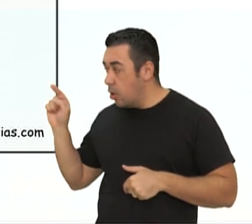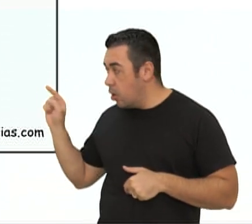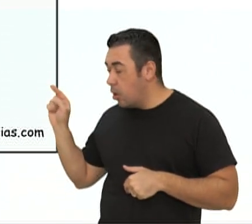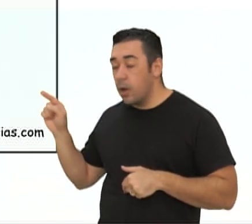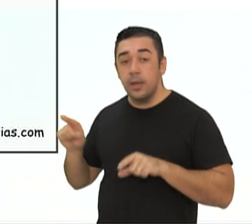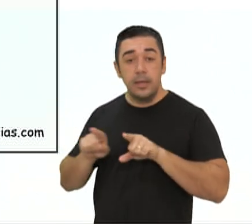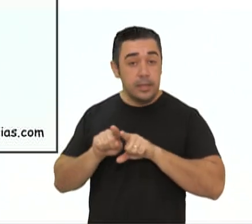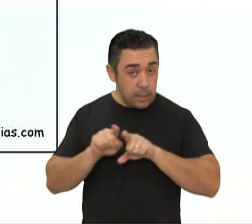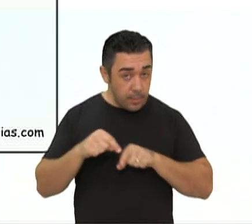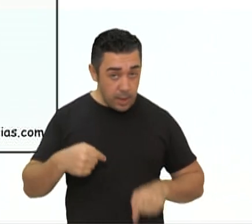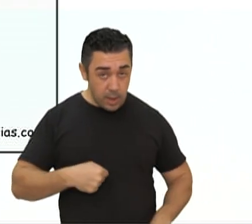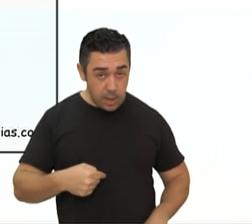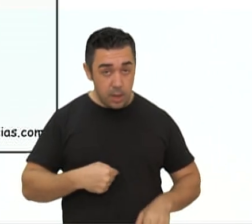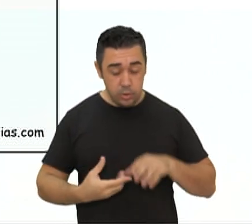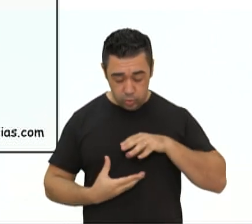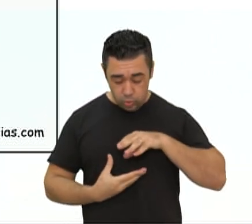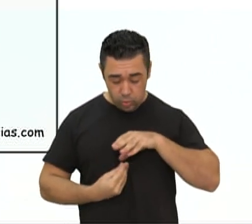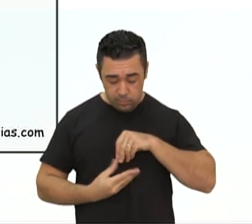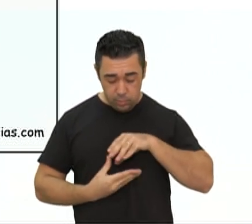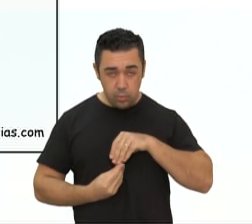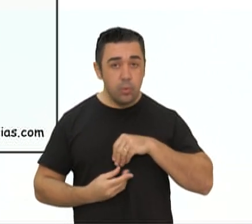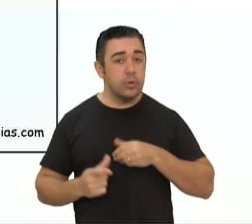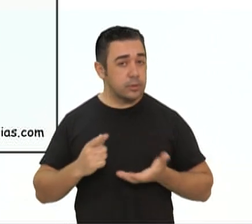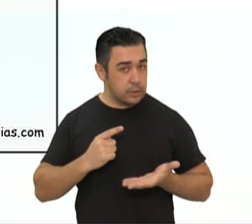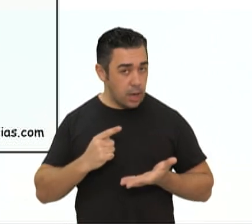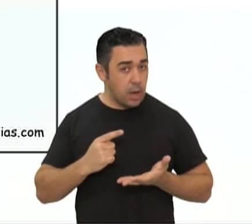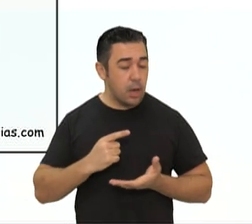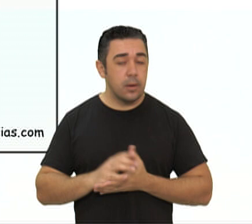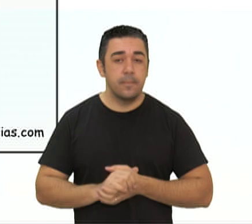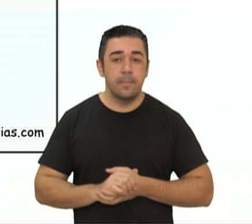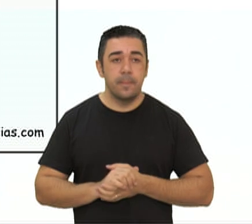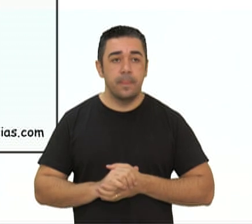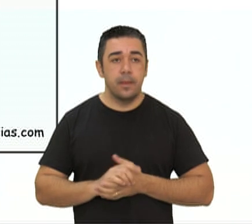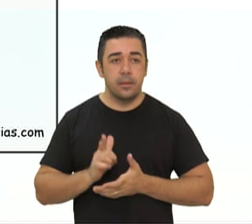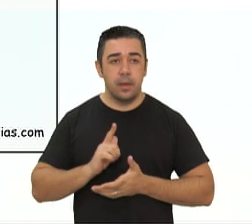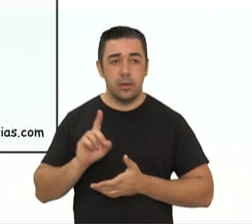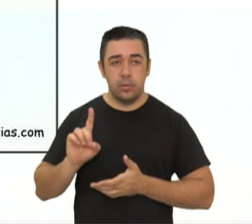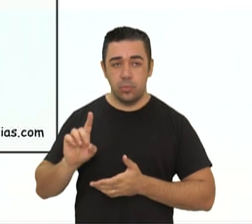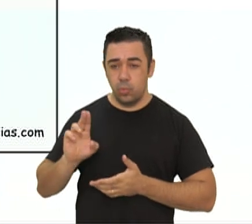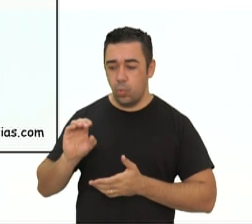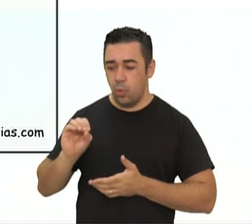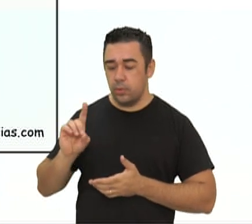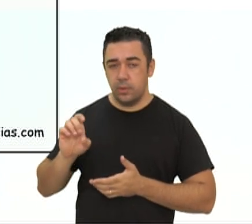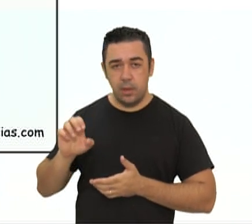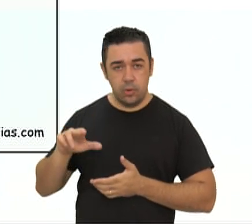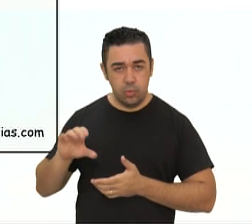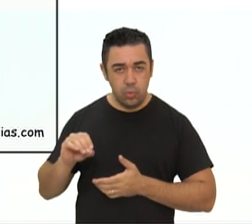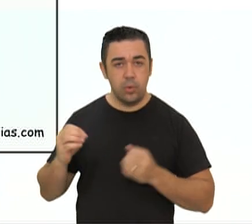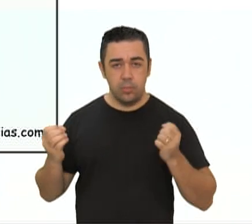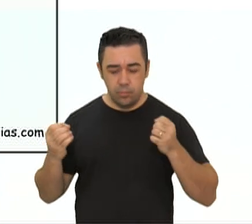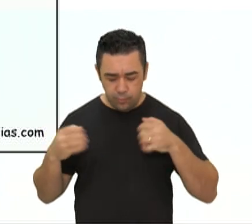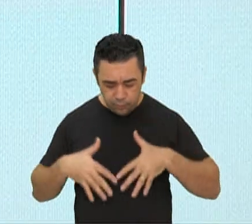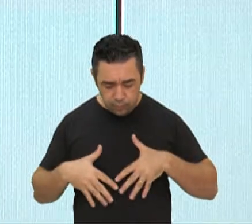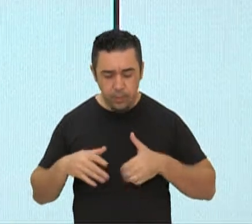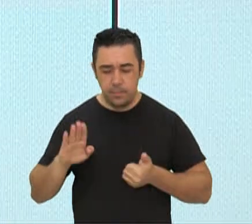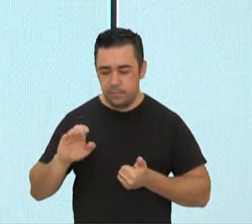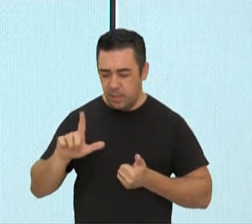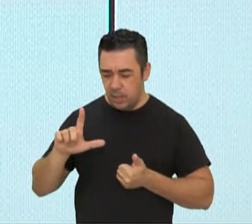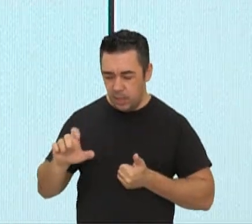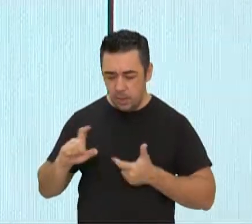também tem movimentos peristálticos. Olha só, chegando no duodeno, agora sim o lançamento da bile, do